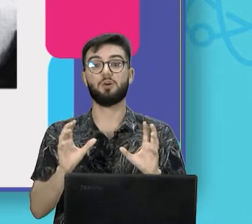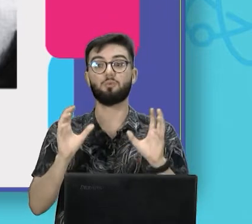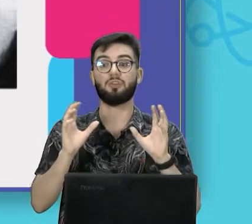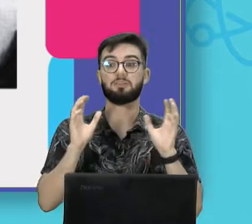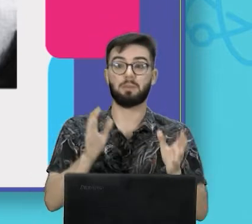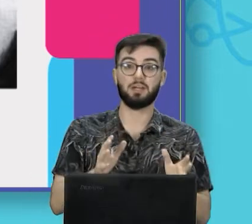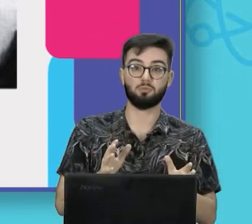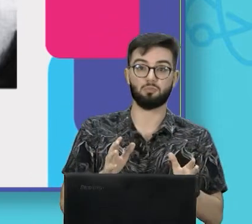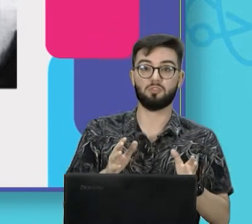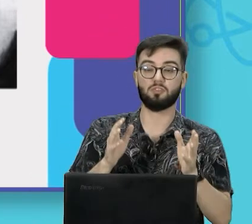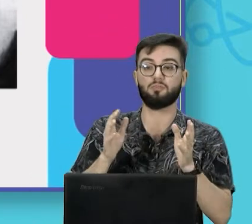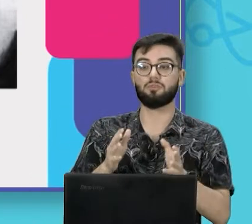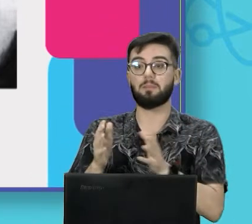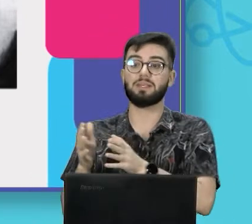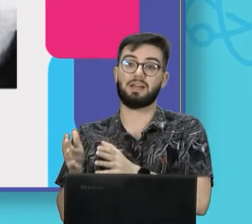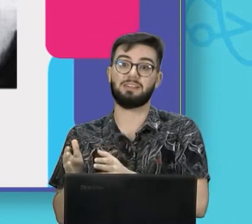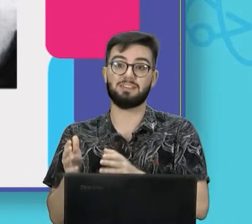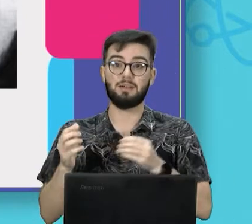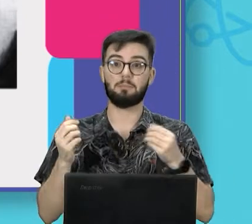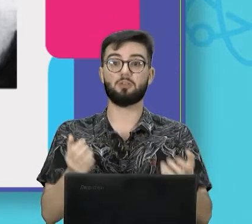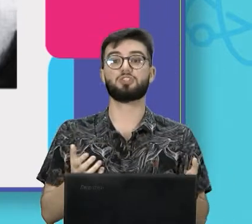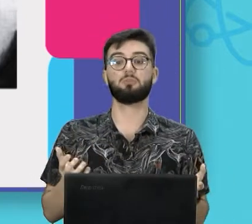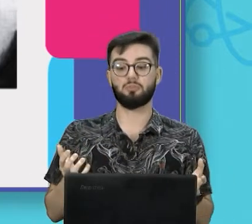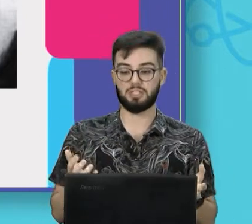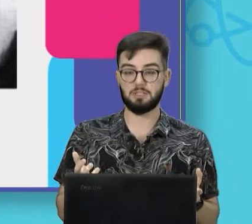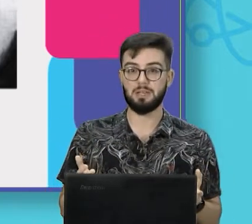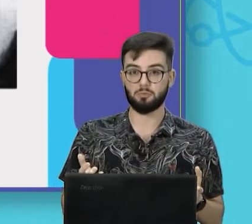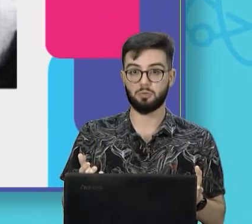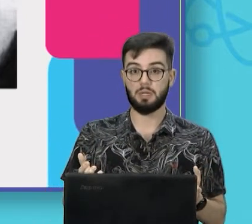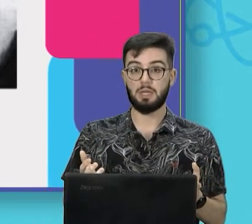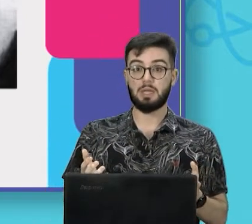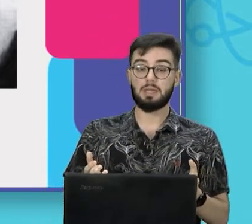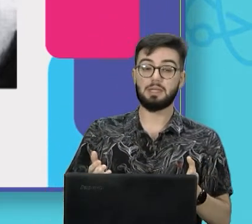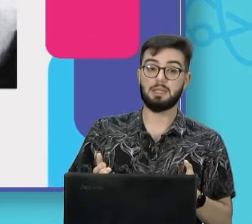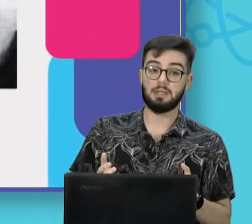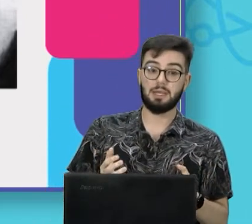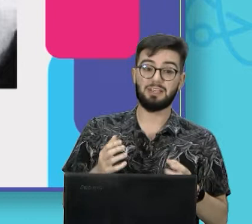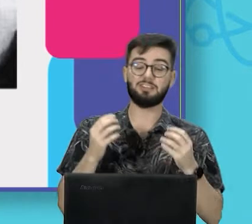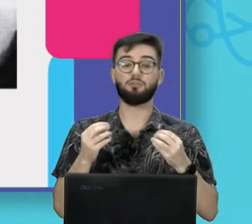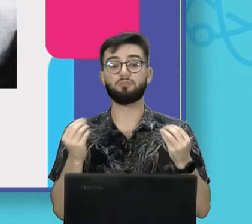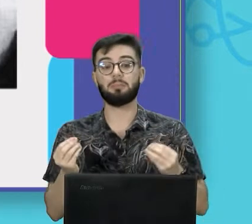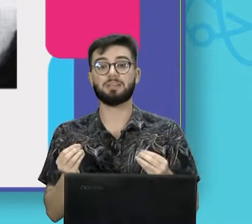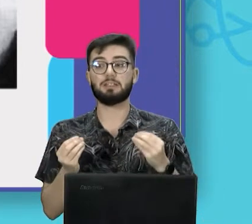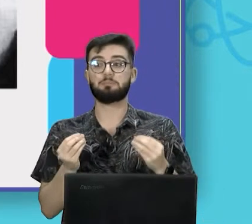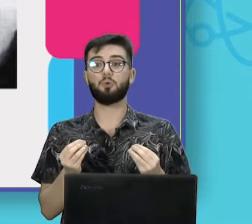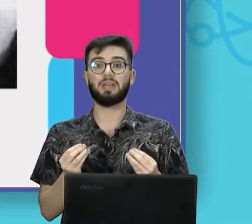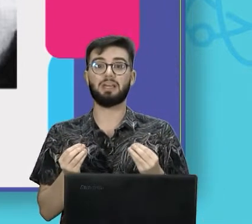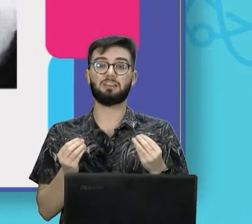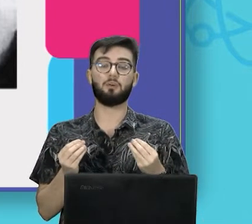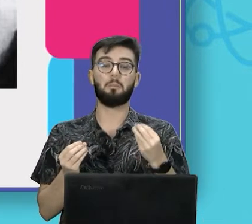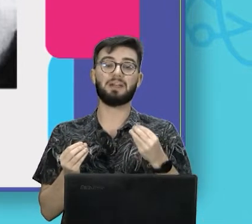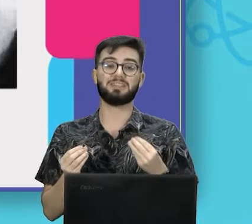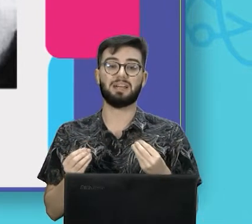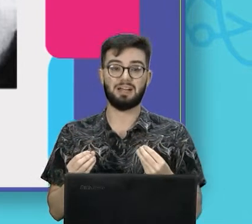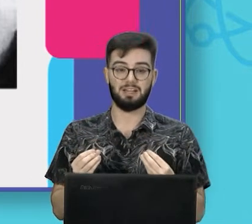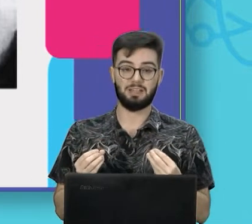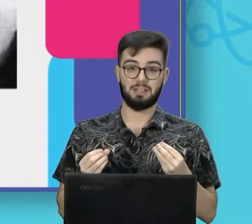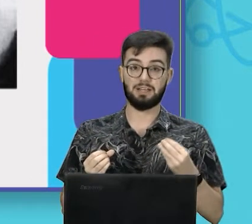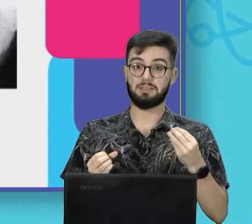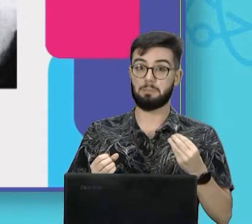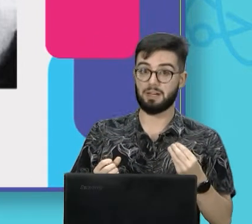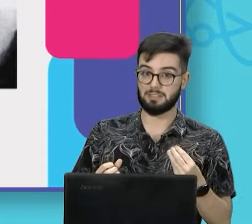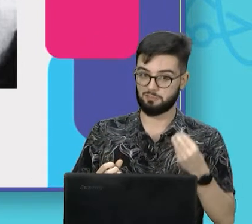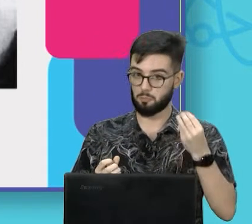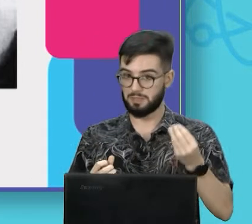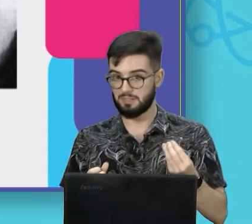isso mas tem alguns aspectos que são fundamentais para nós temos o entendimento e eles são fundamentais porque eles vão basear